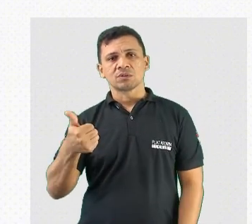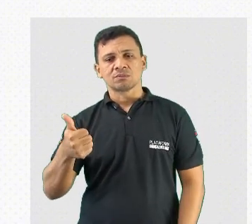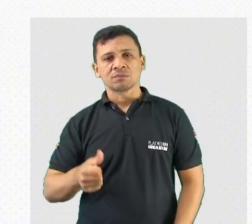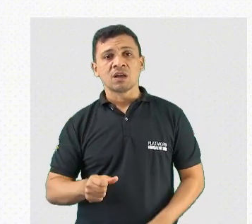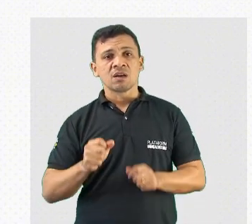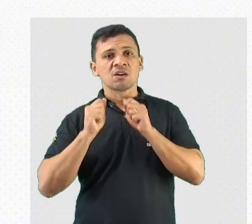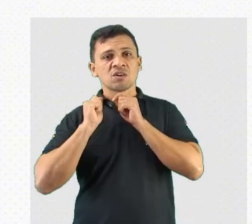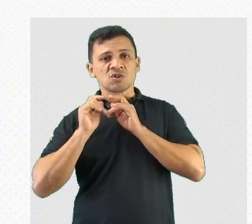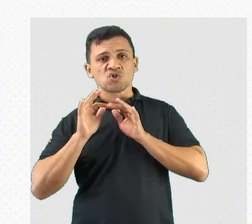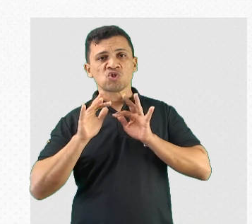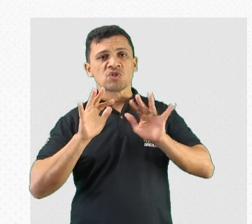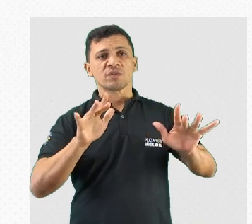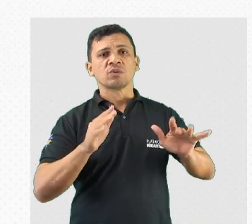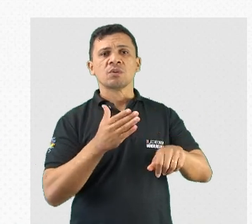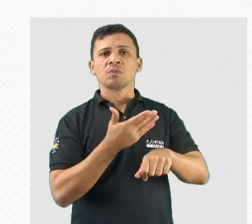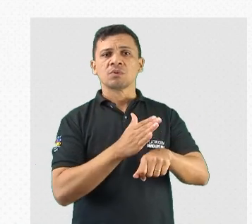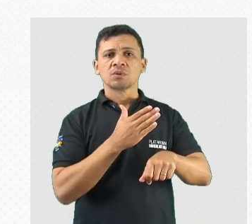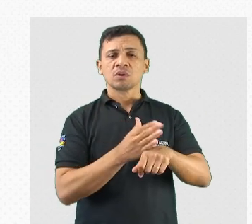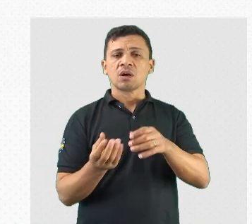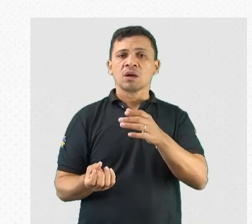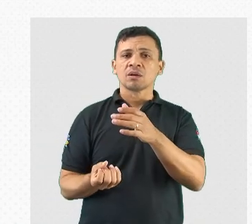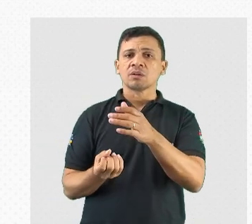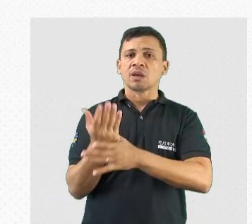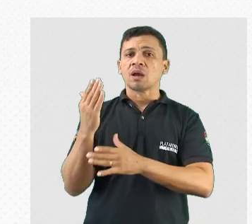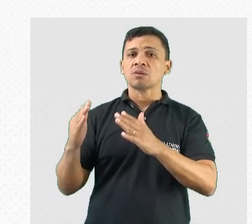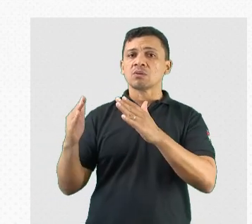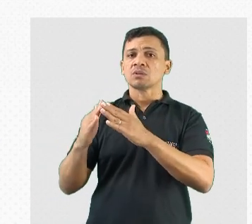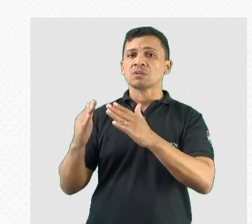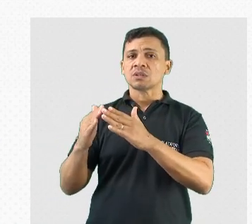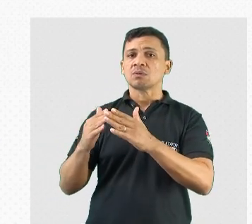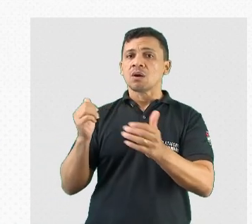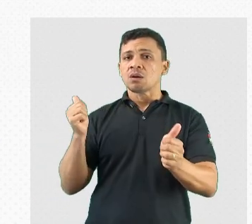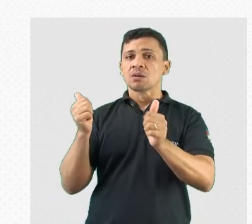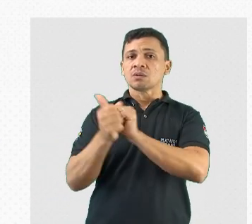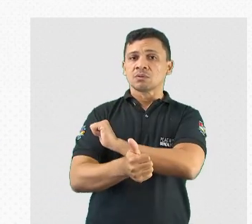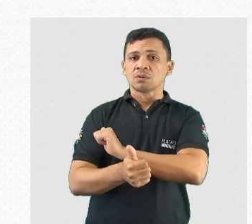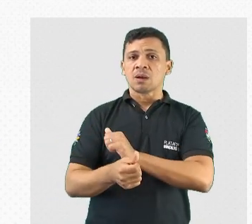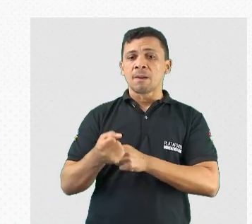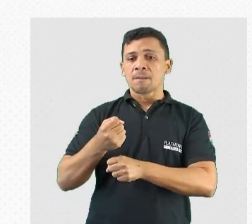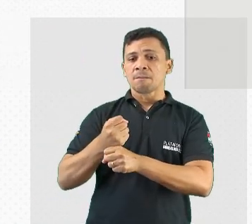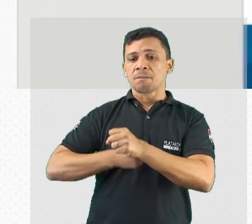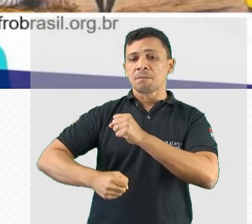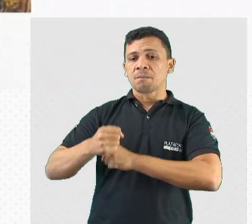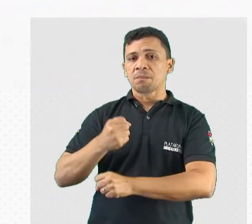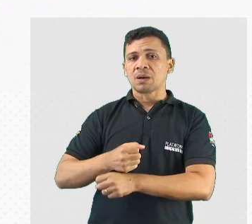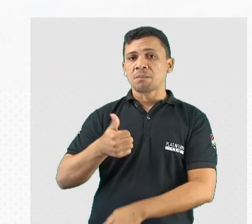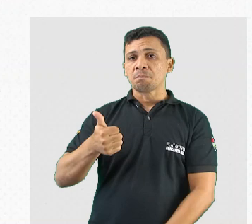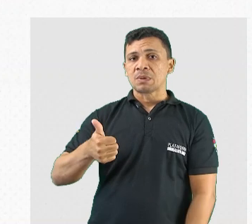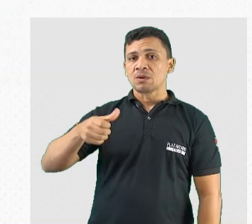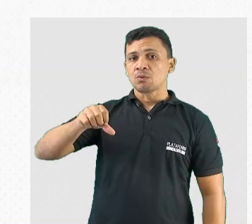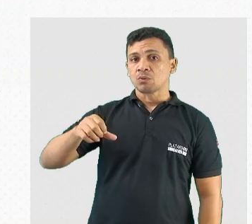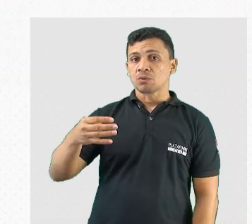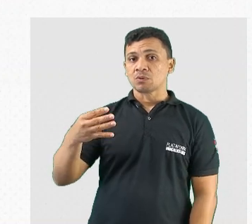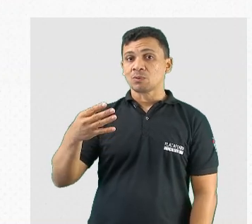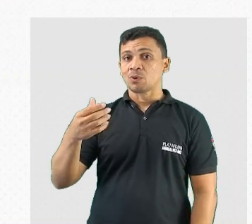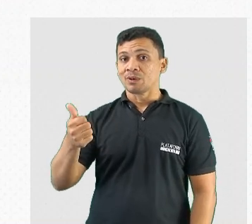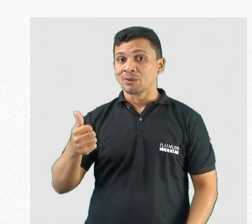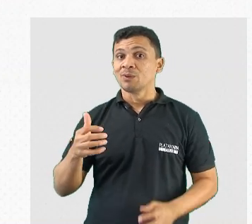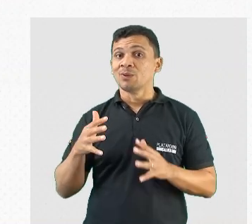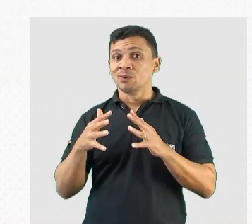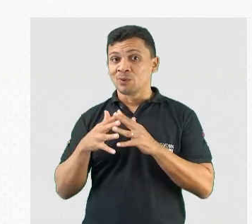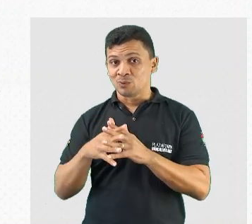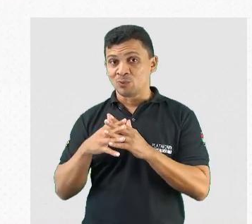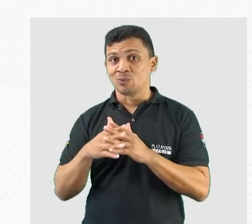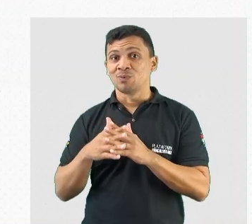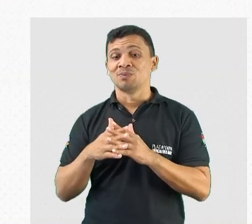a difundir práticas criando um centro esportivo de capoeira de Angola em 1941. Tu já sabe a confusão que deu. Só para a gente ter